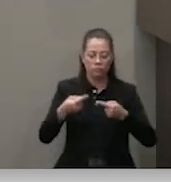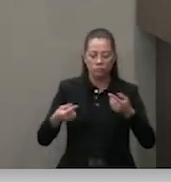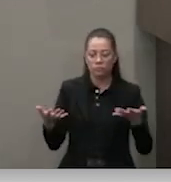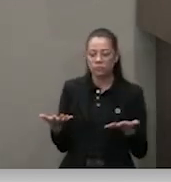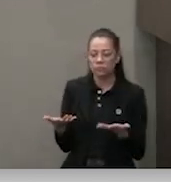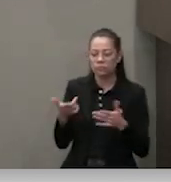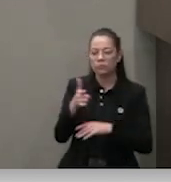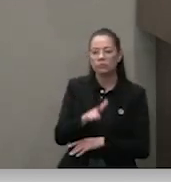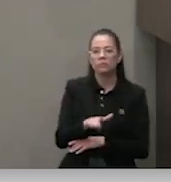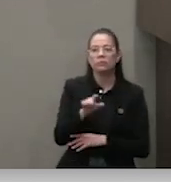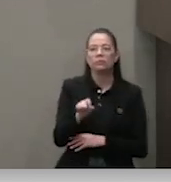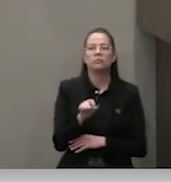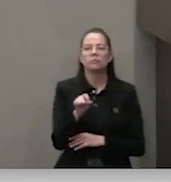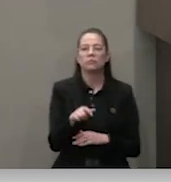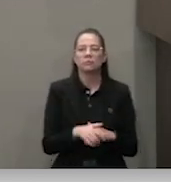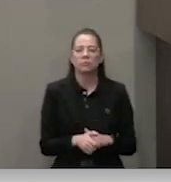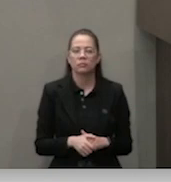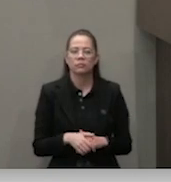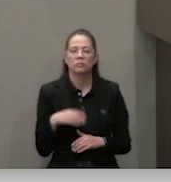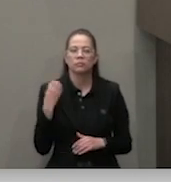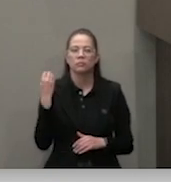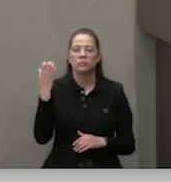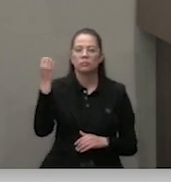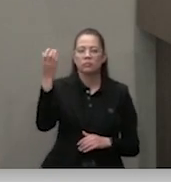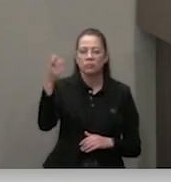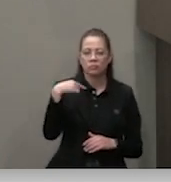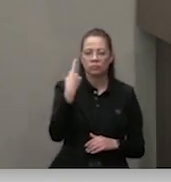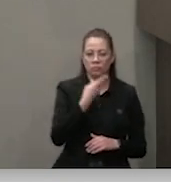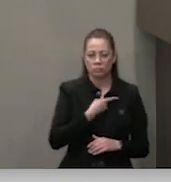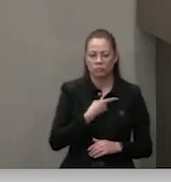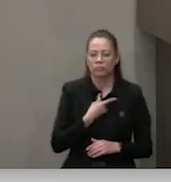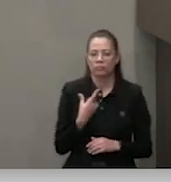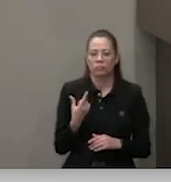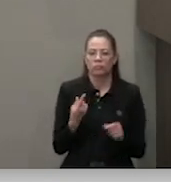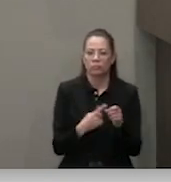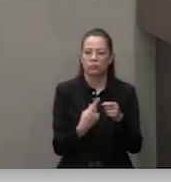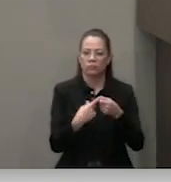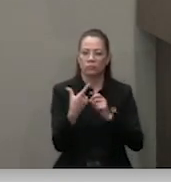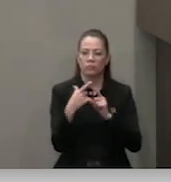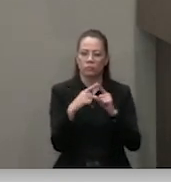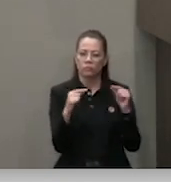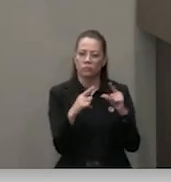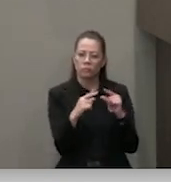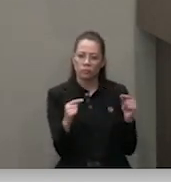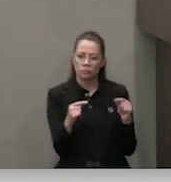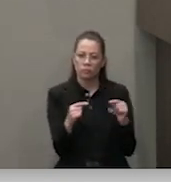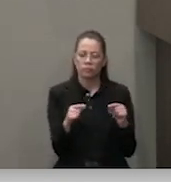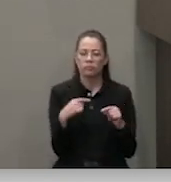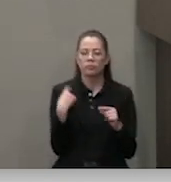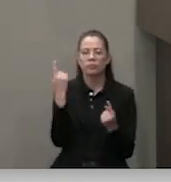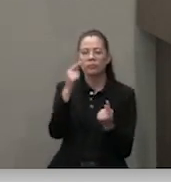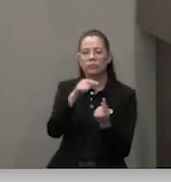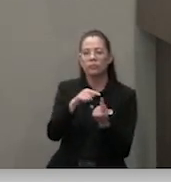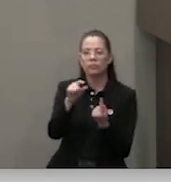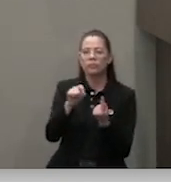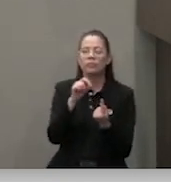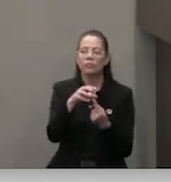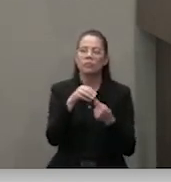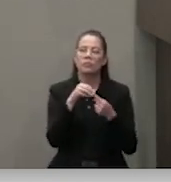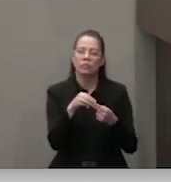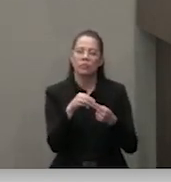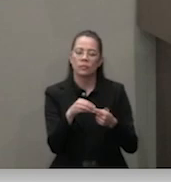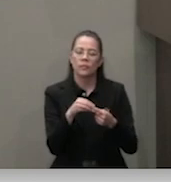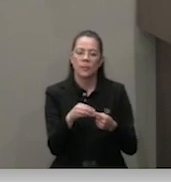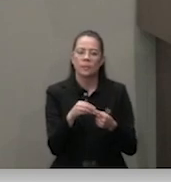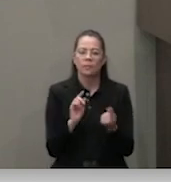falar nessas Tribuna A viagem que fomos a Brasília vereadora Jan qu Presidente sessão nesse exato momento fomos com o objetivo principal